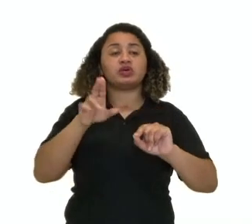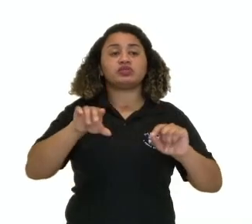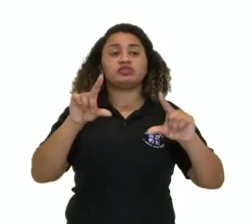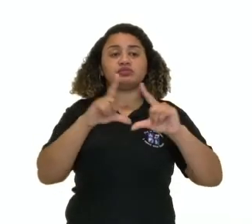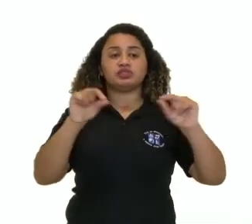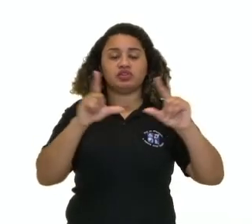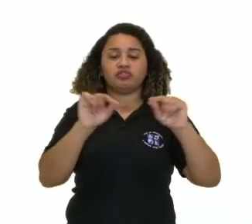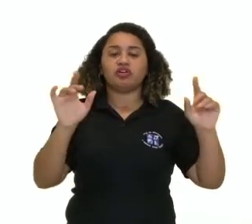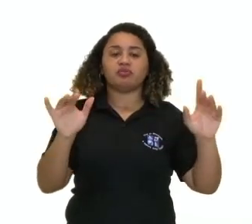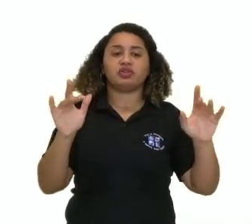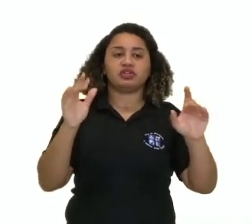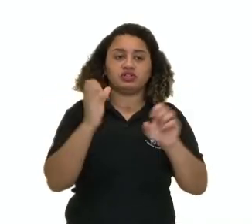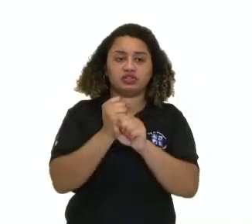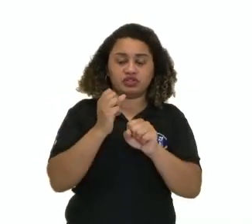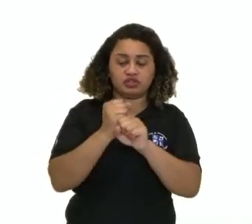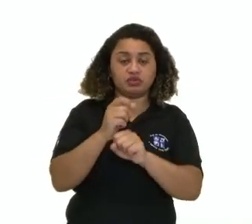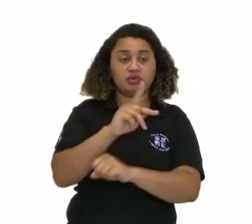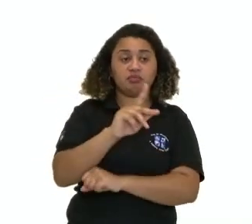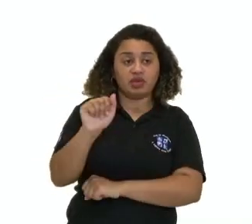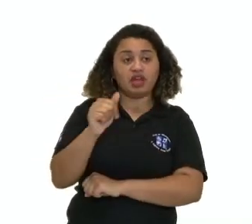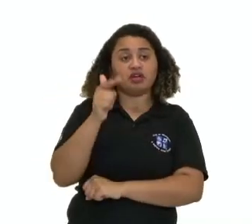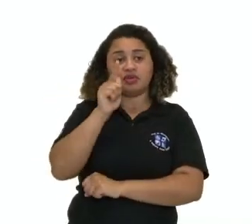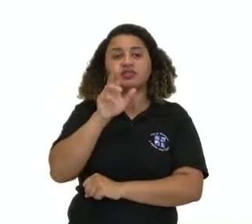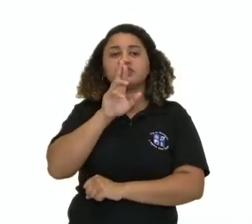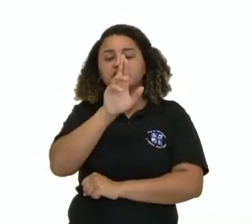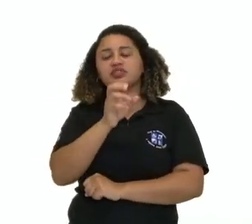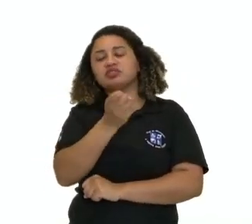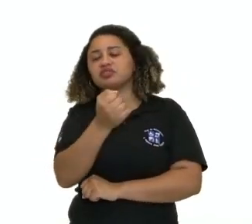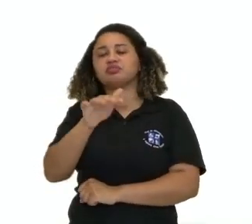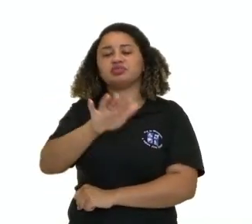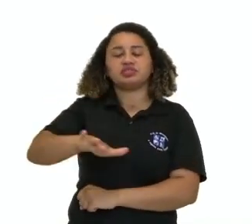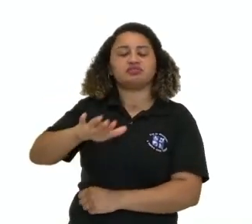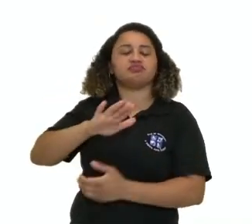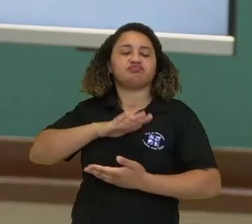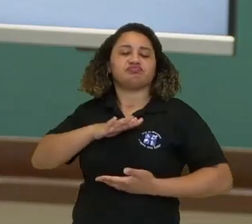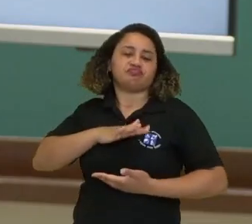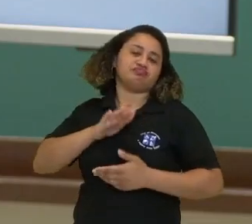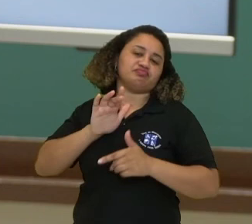a fórmula da soma da PA para resolver situações,